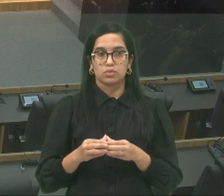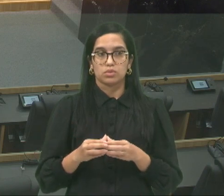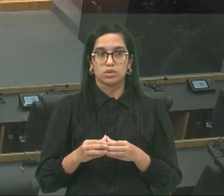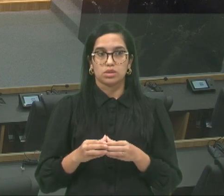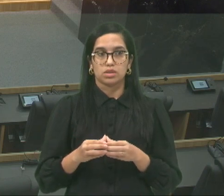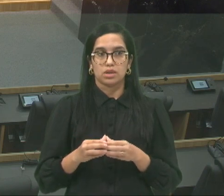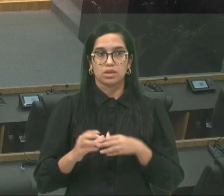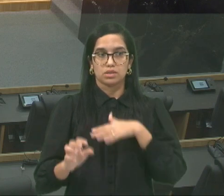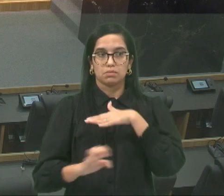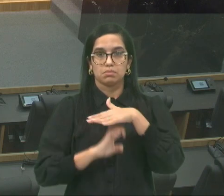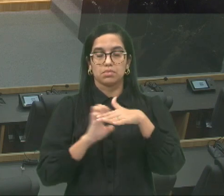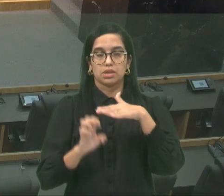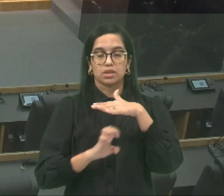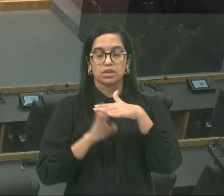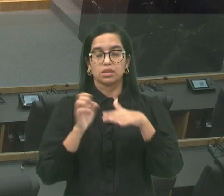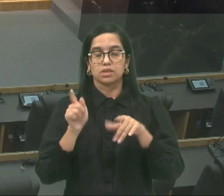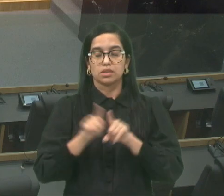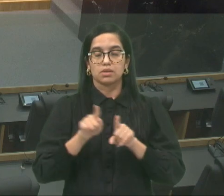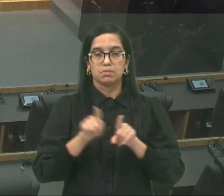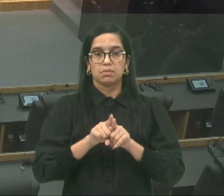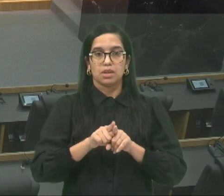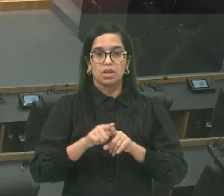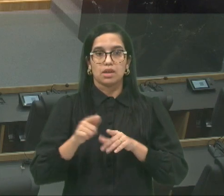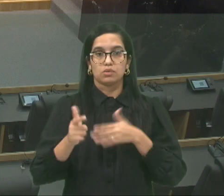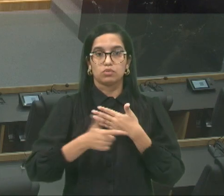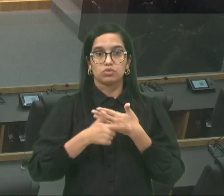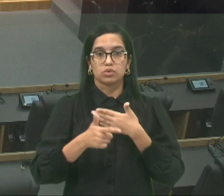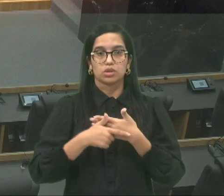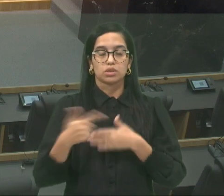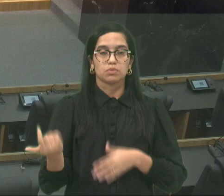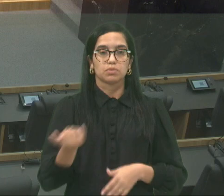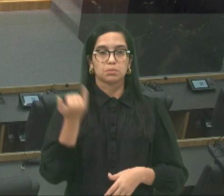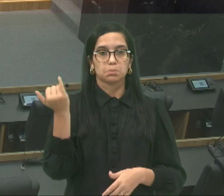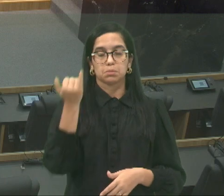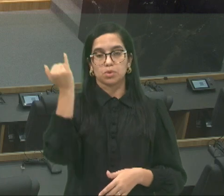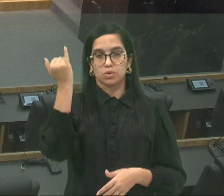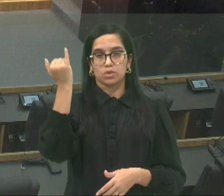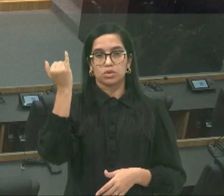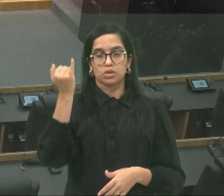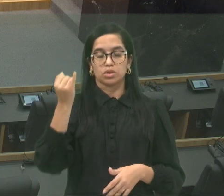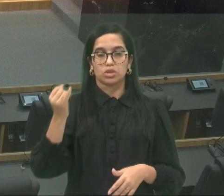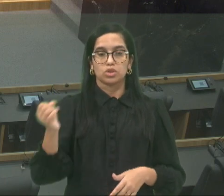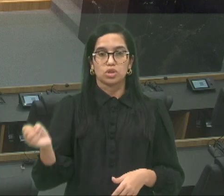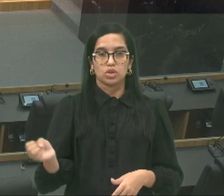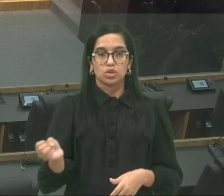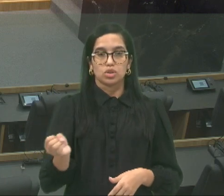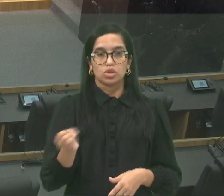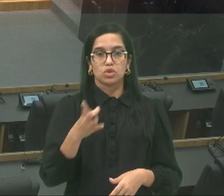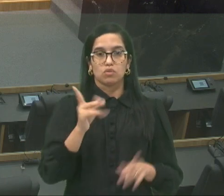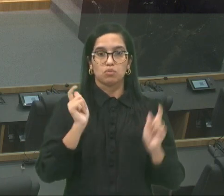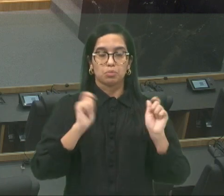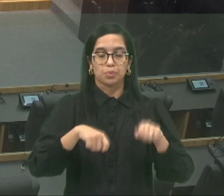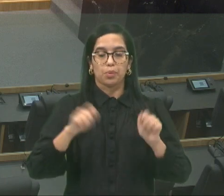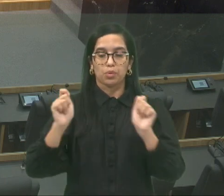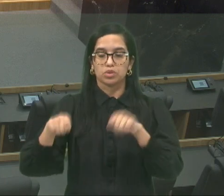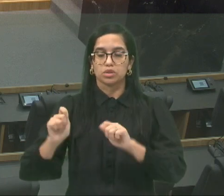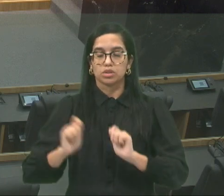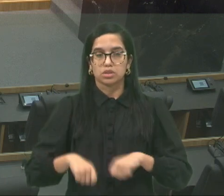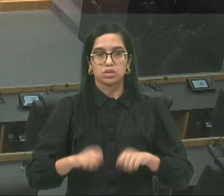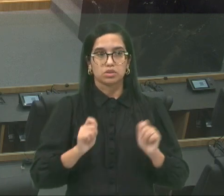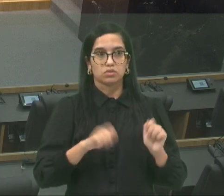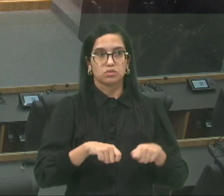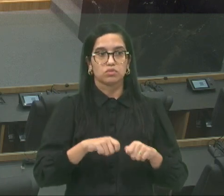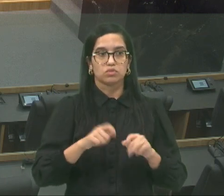empresas desempenham um papel fundamental na criação de oportunidades de emprego e